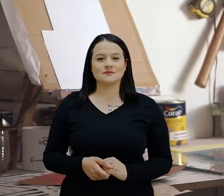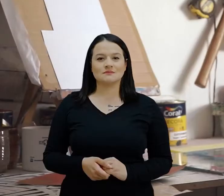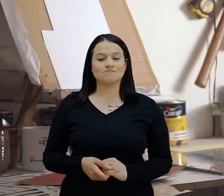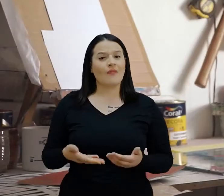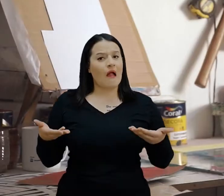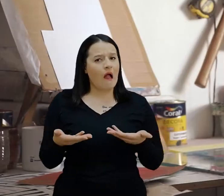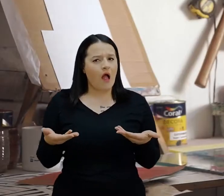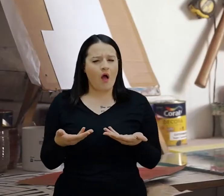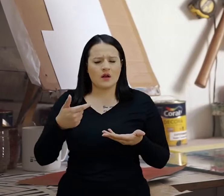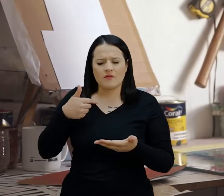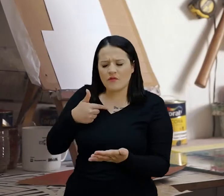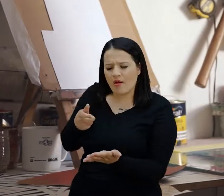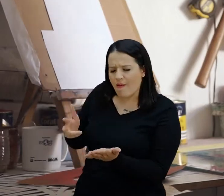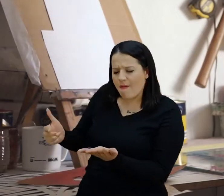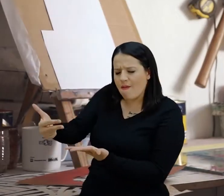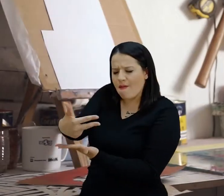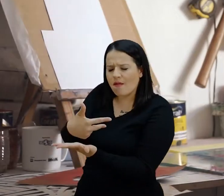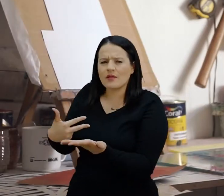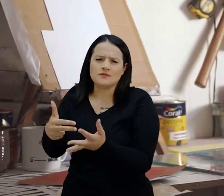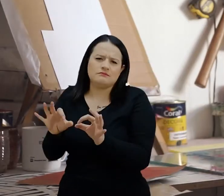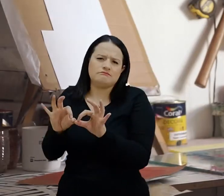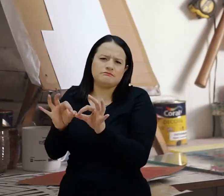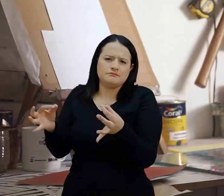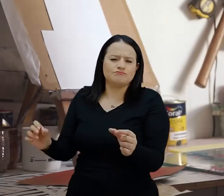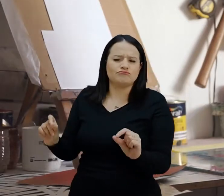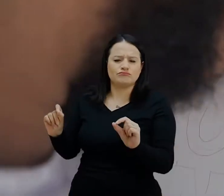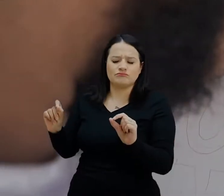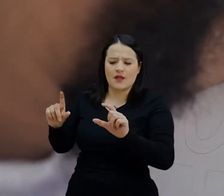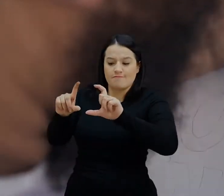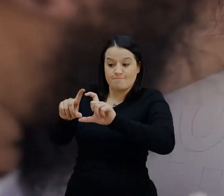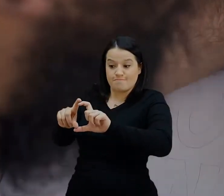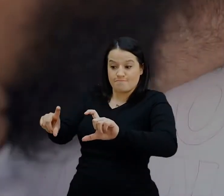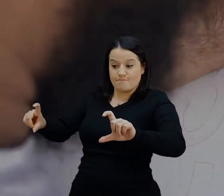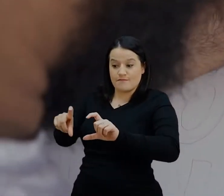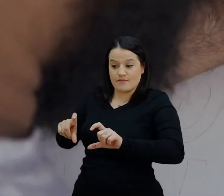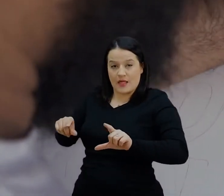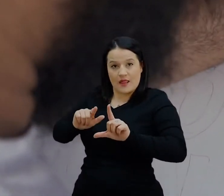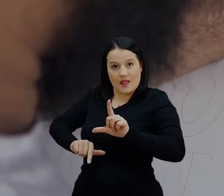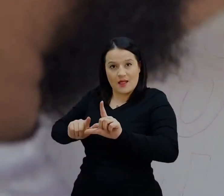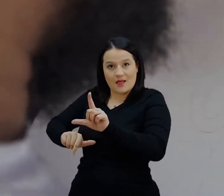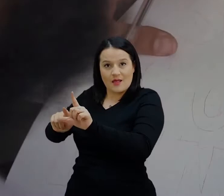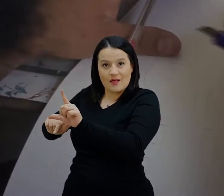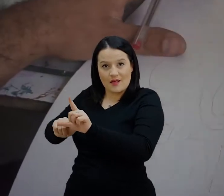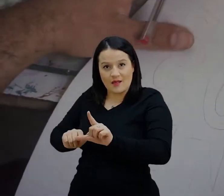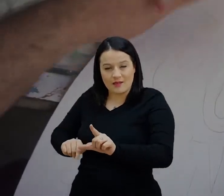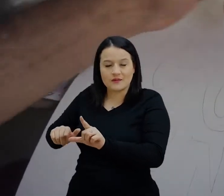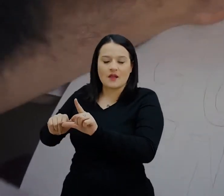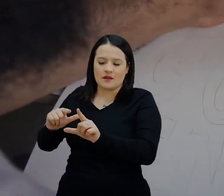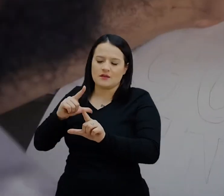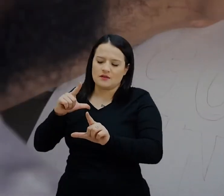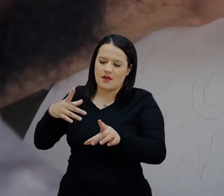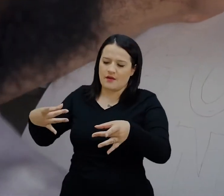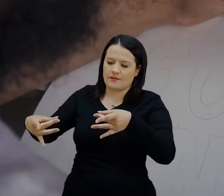Eu vou fazer algo mais simples, que é uma palavra, uma frase, né? A partir